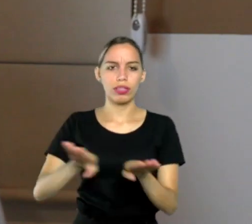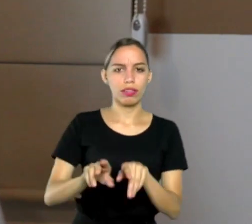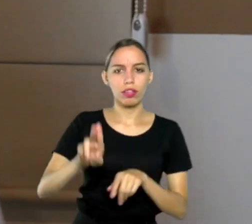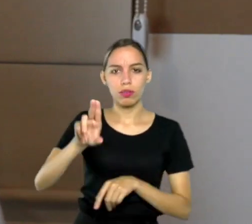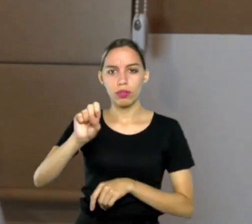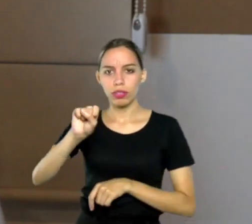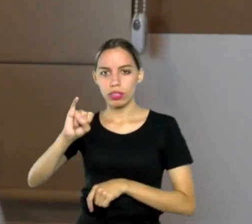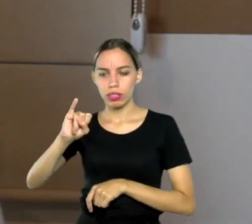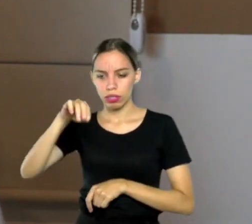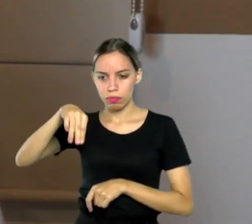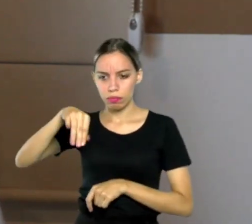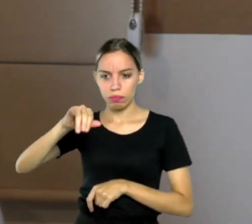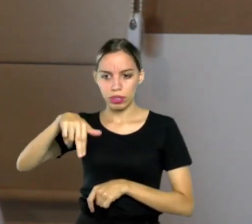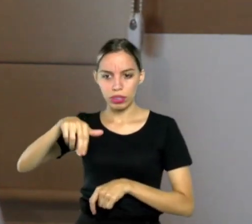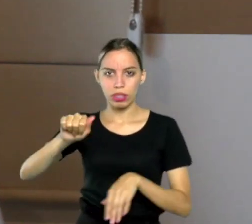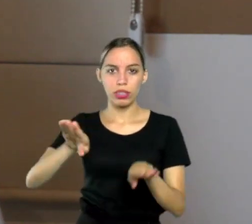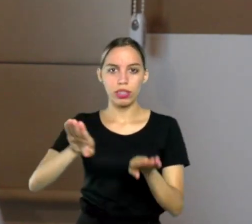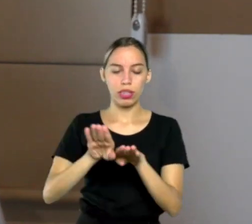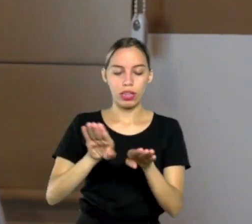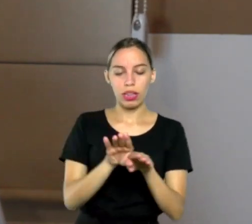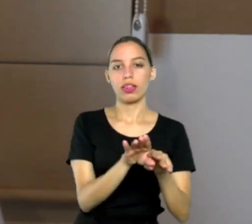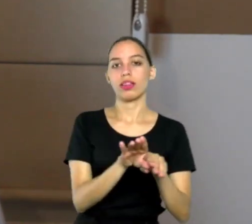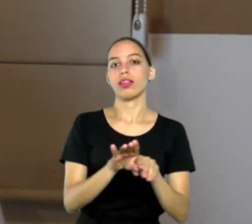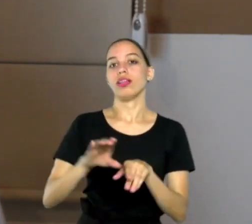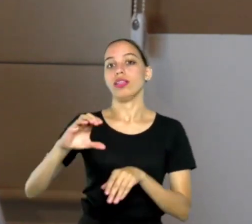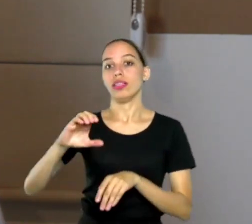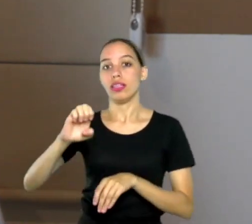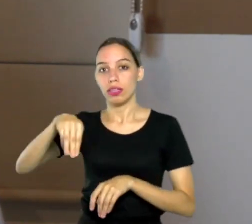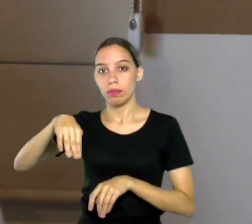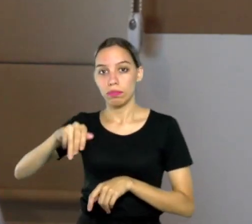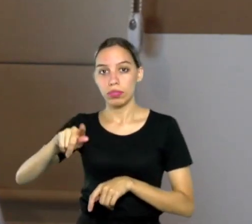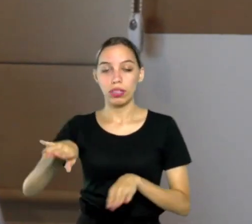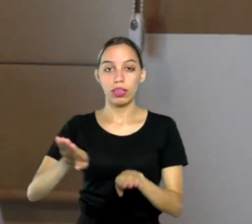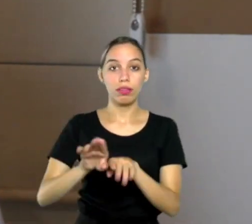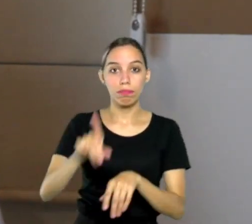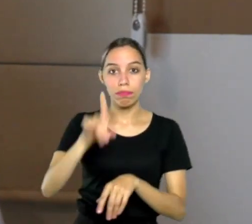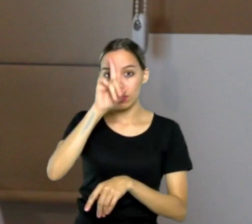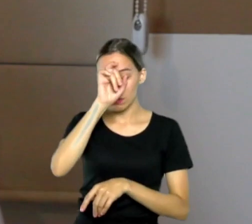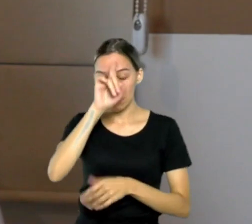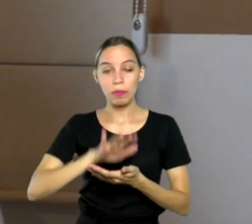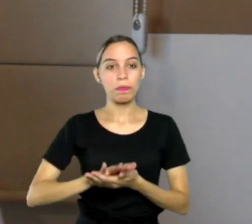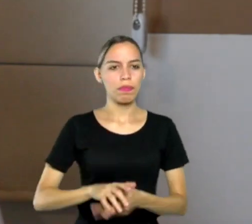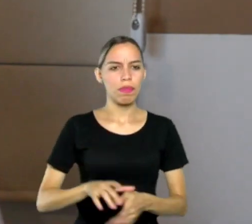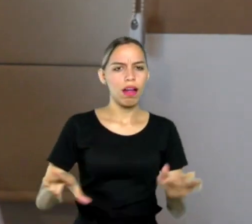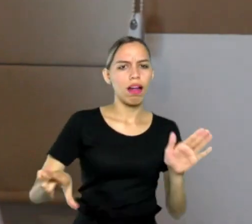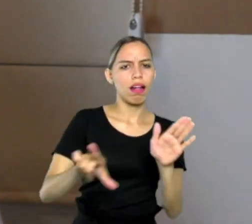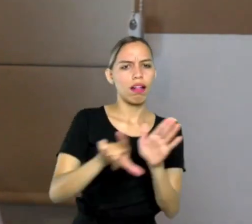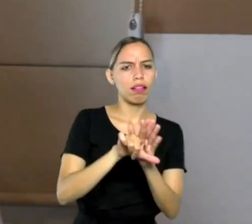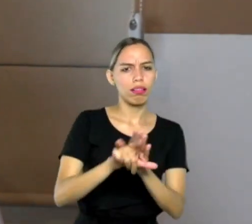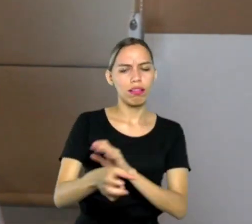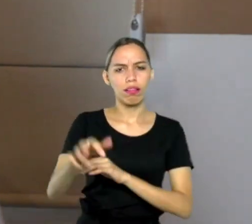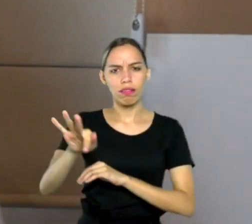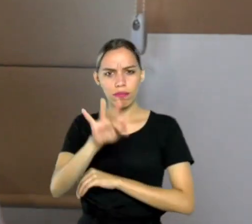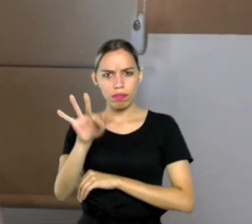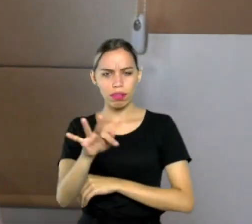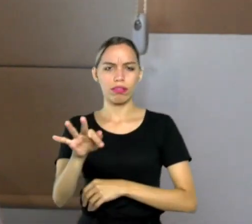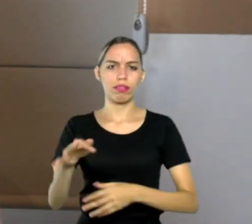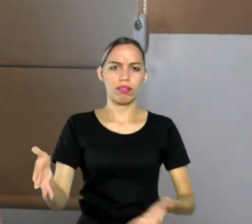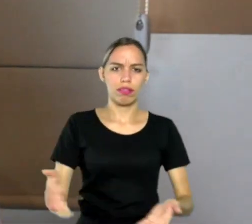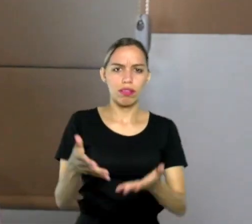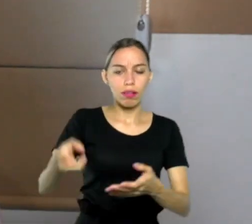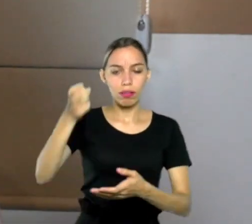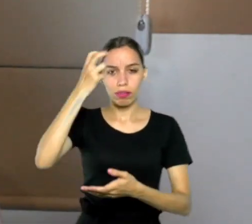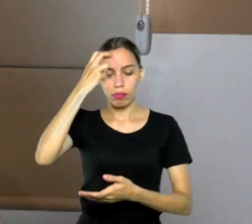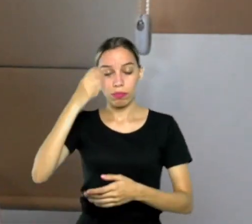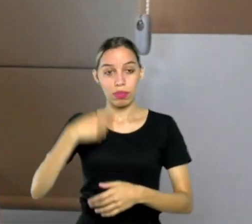CEMIG, com apoio da Rede Mater Dei de Saúde, por meio da Lei Federal de Incentivo à Cultura do Ministério do Turismo. Aqui no canal